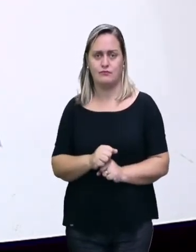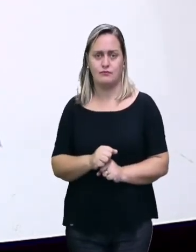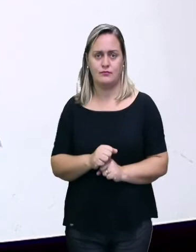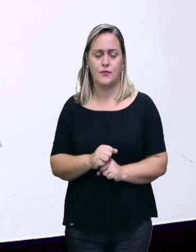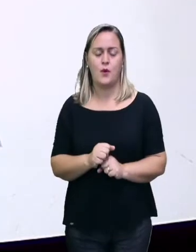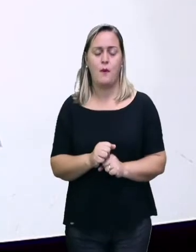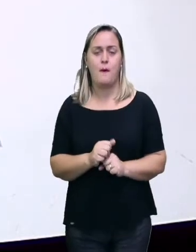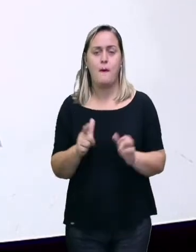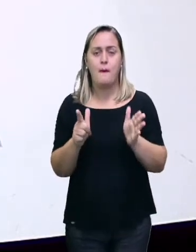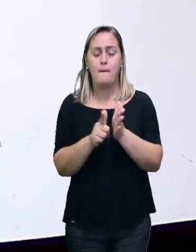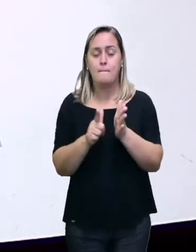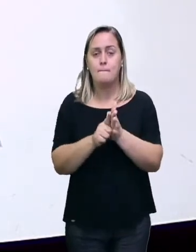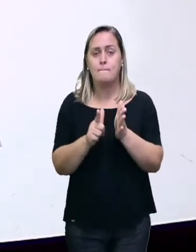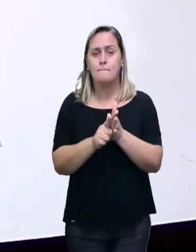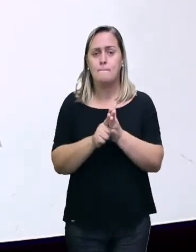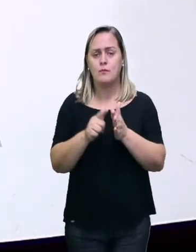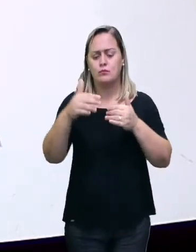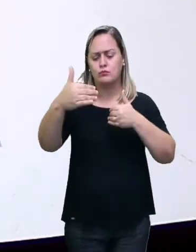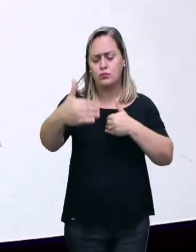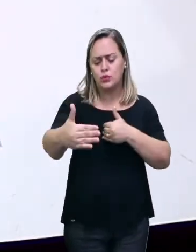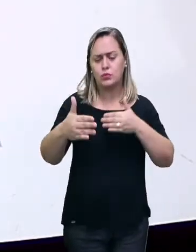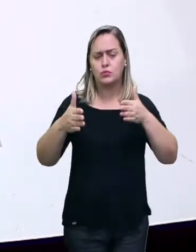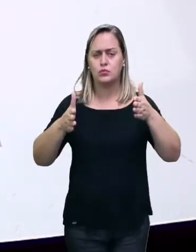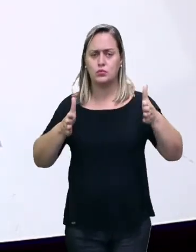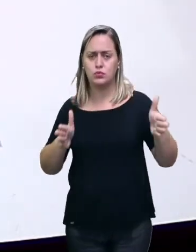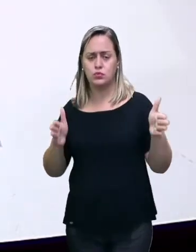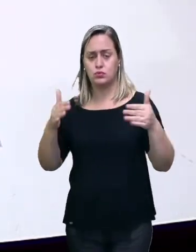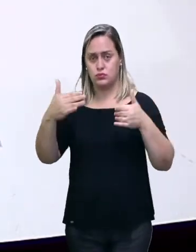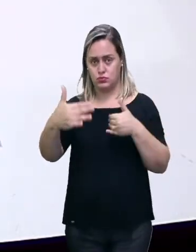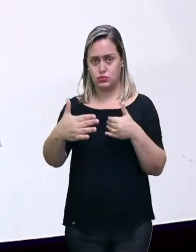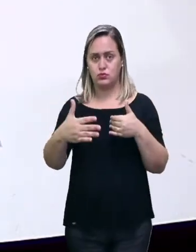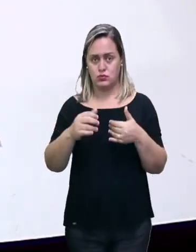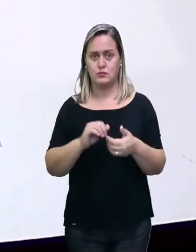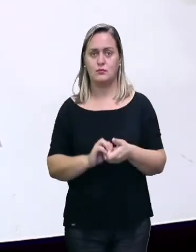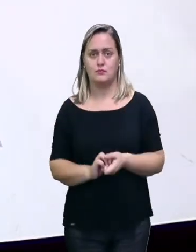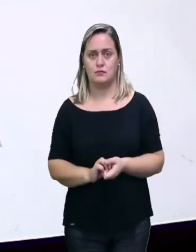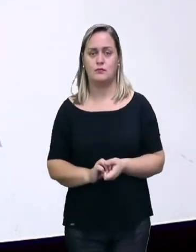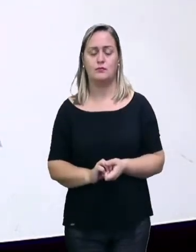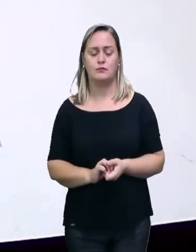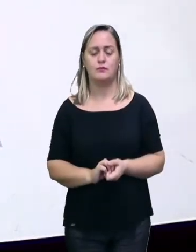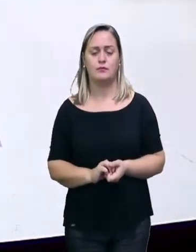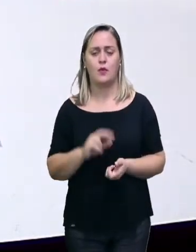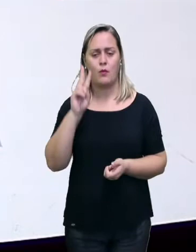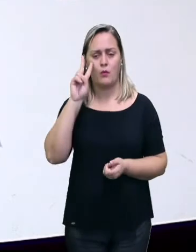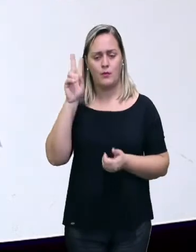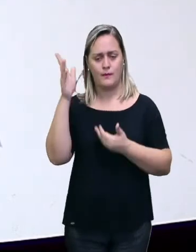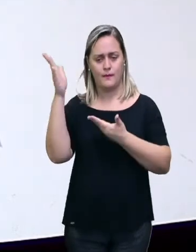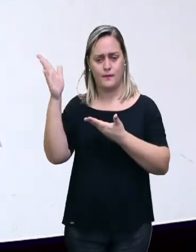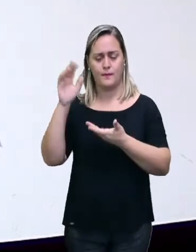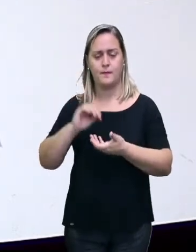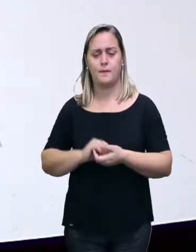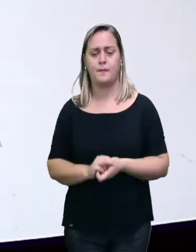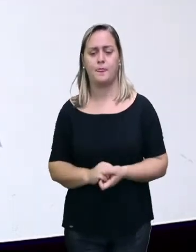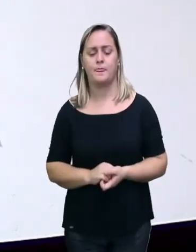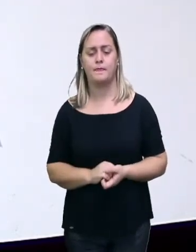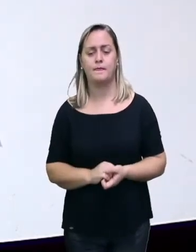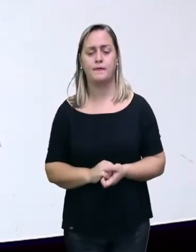mais fino, de caixa de sapato é um pouco mais fino, que é mais fácil para você cortar. Então tá aqui o meu